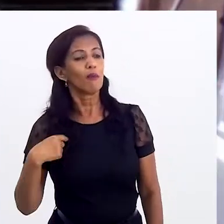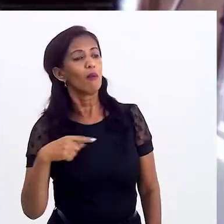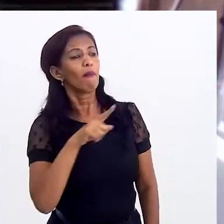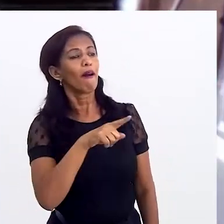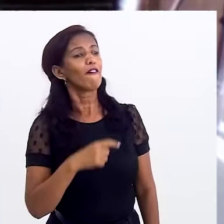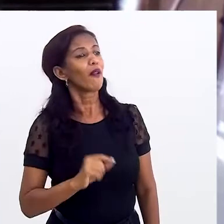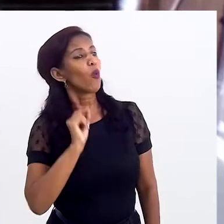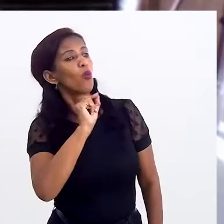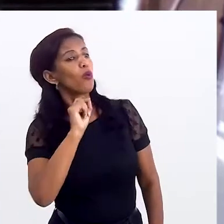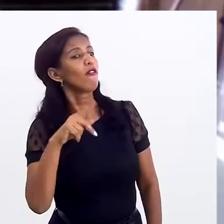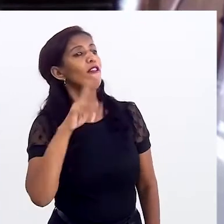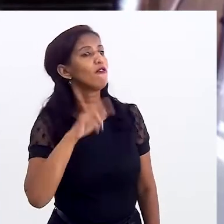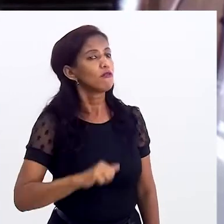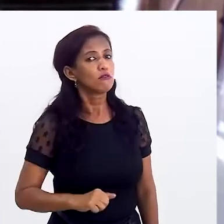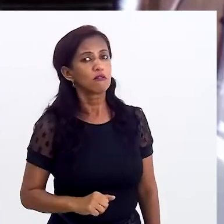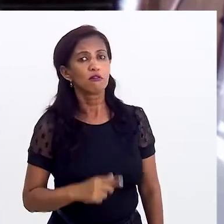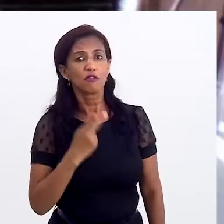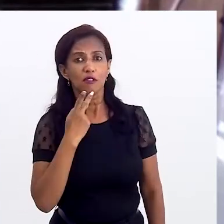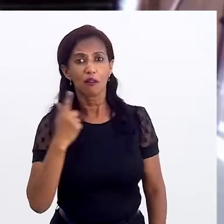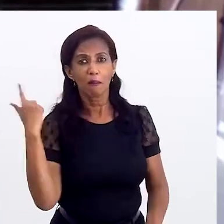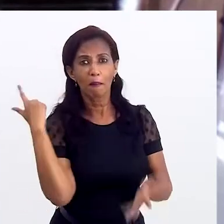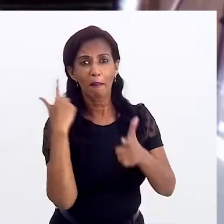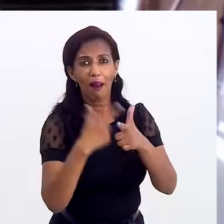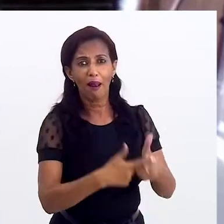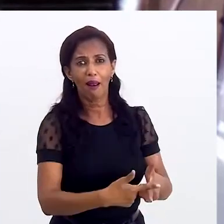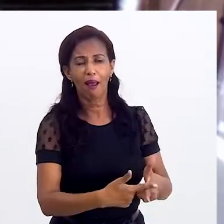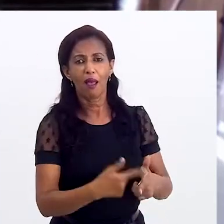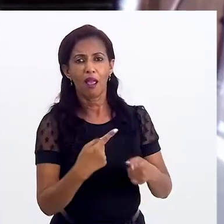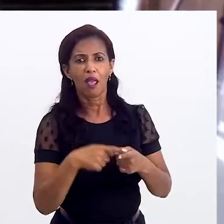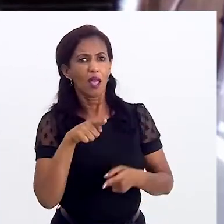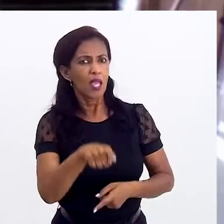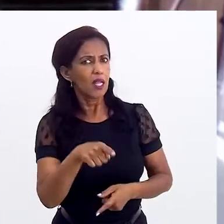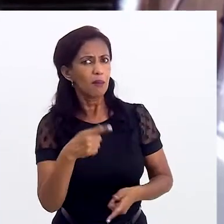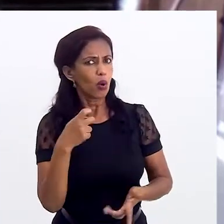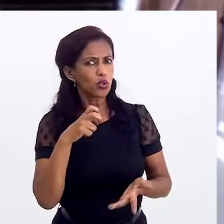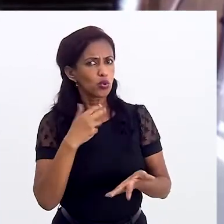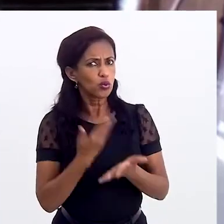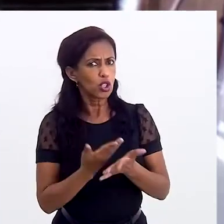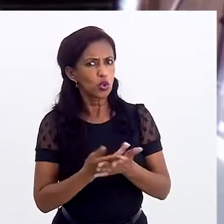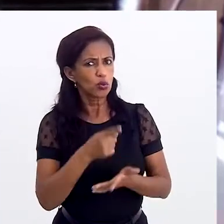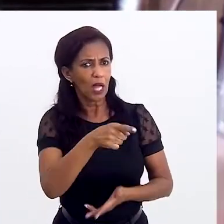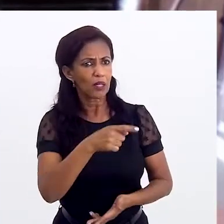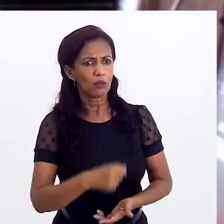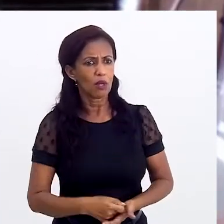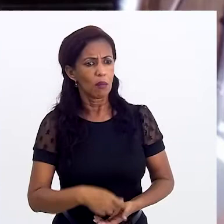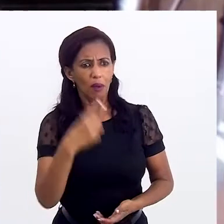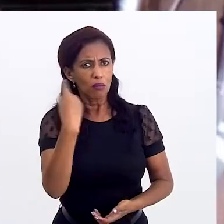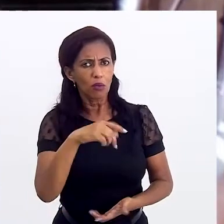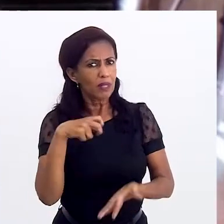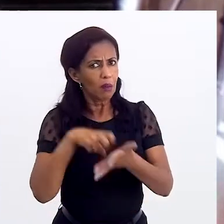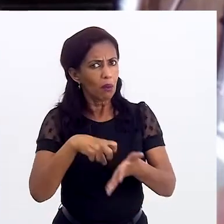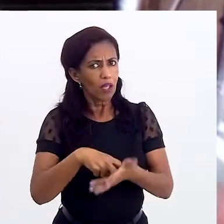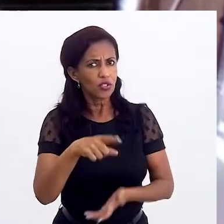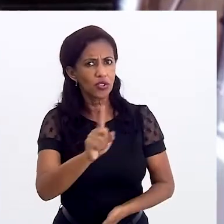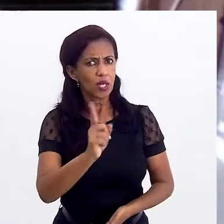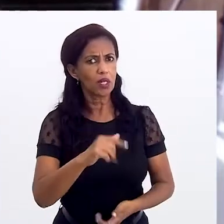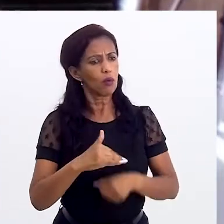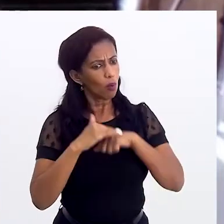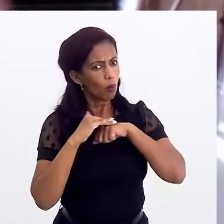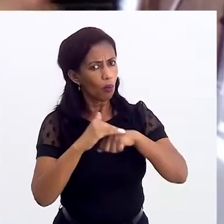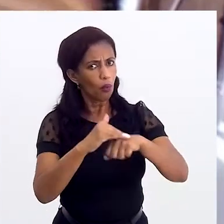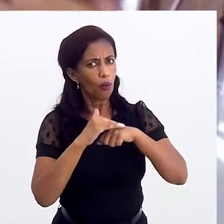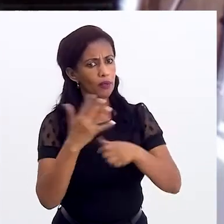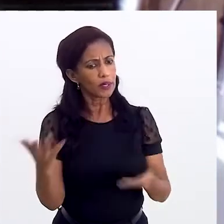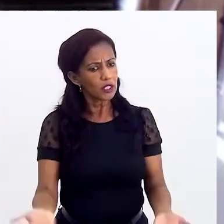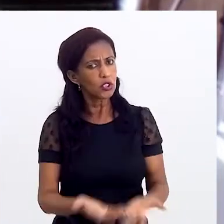lá e descascou o cara, né? Porque ele pode não ter estudado, mas ele não tem que ser torturado, certo?